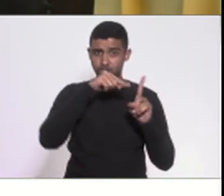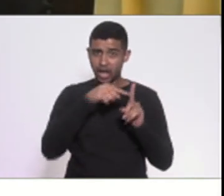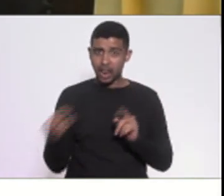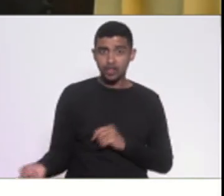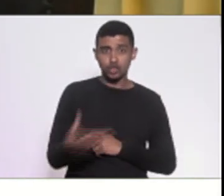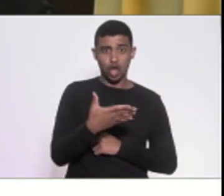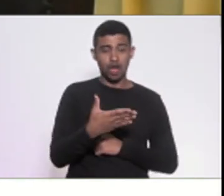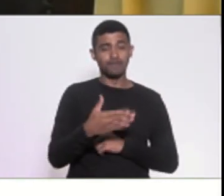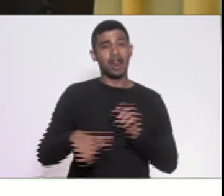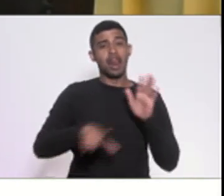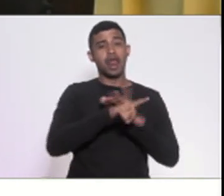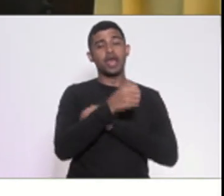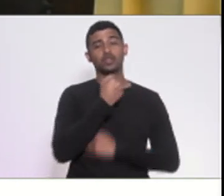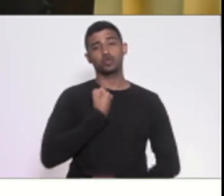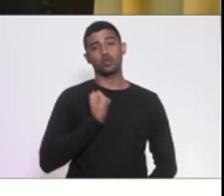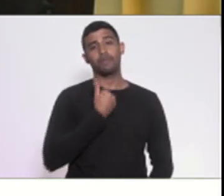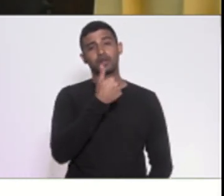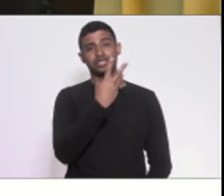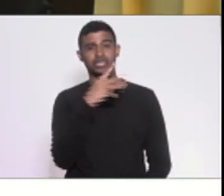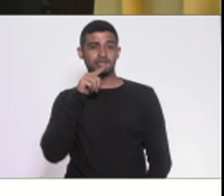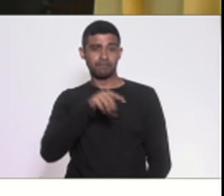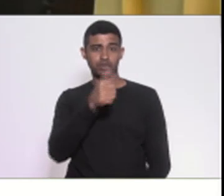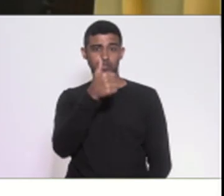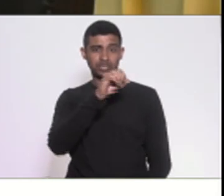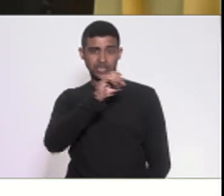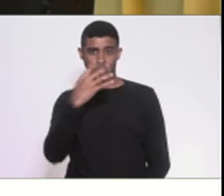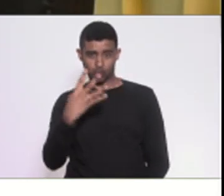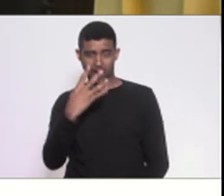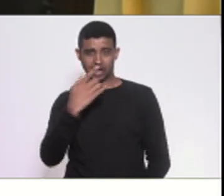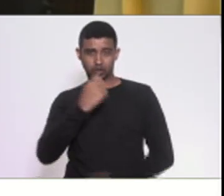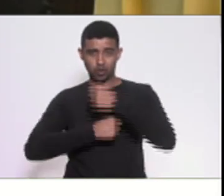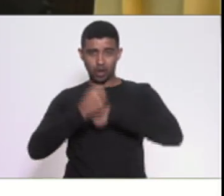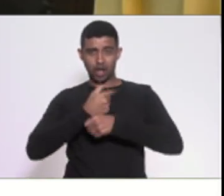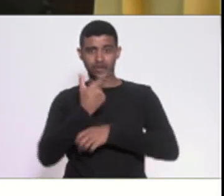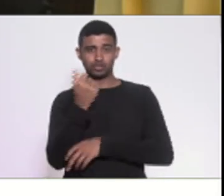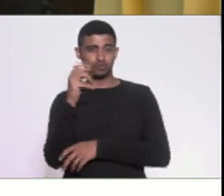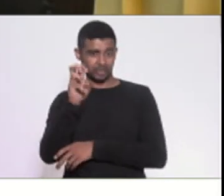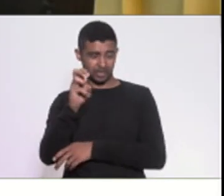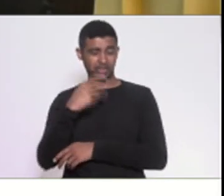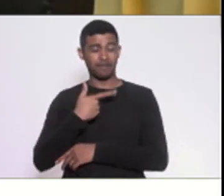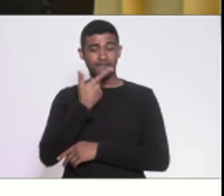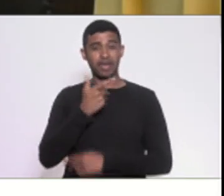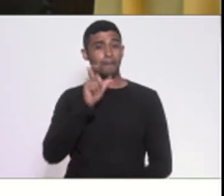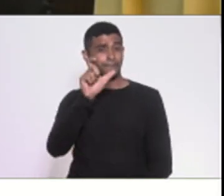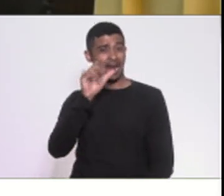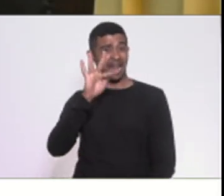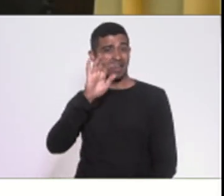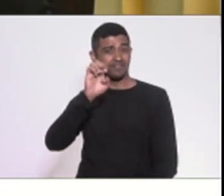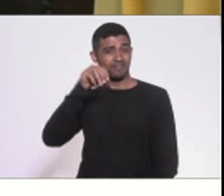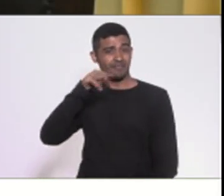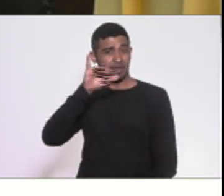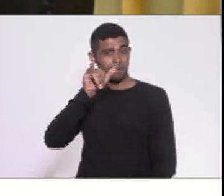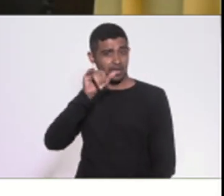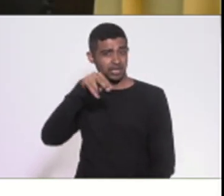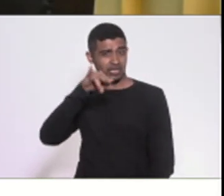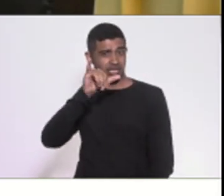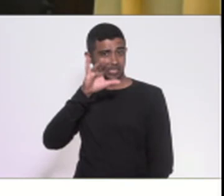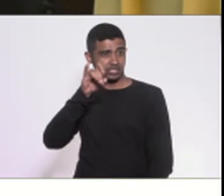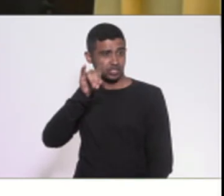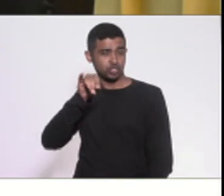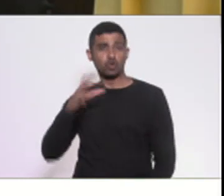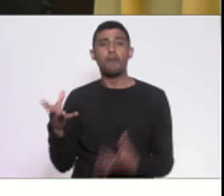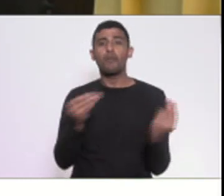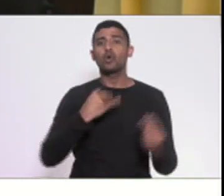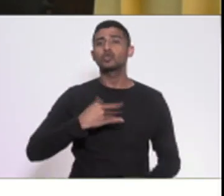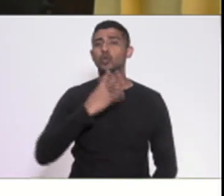Lei 13.104 de 2015, e que a palavra feminicídio ainda não seja tão conhecida da nossa população,